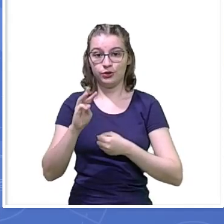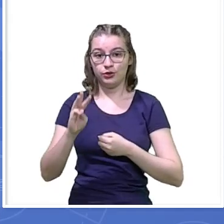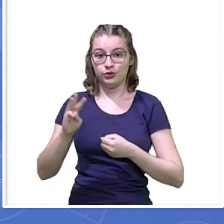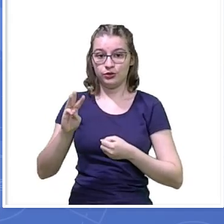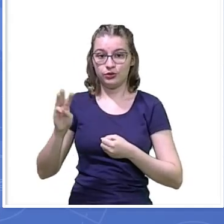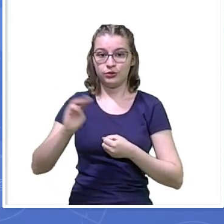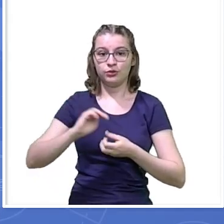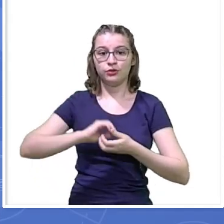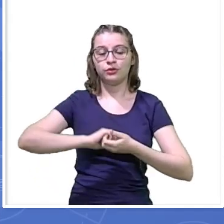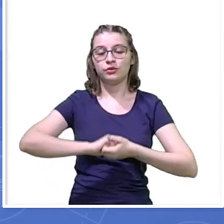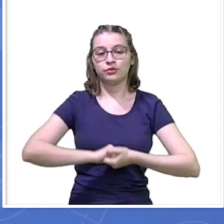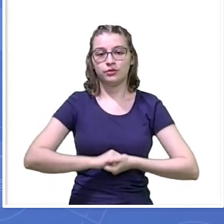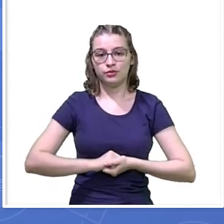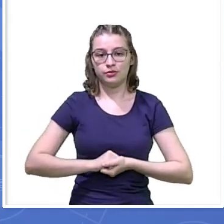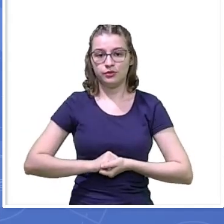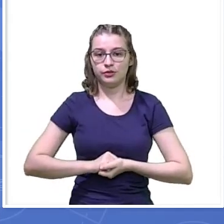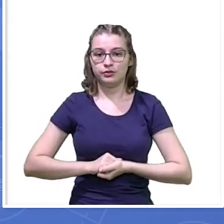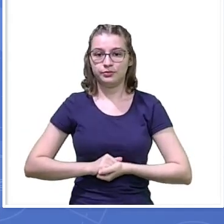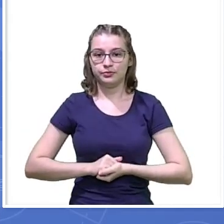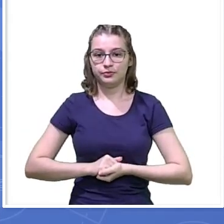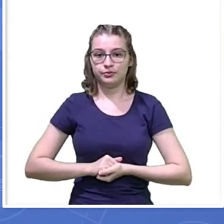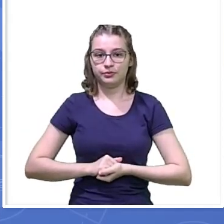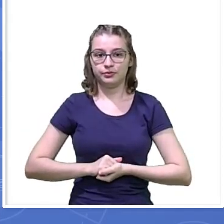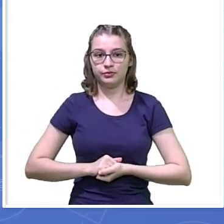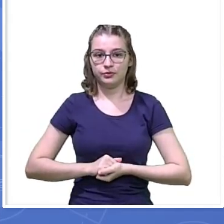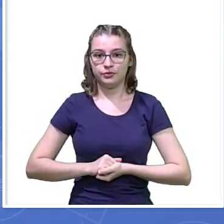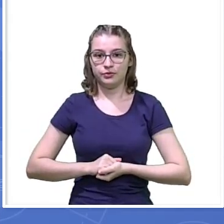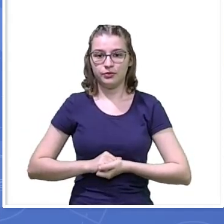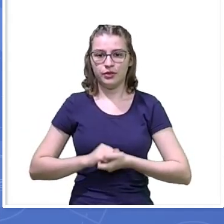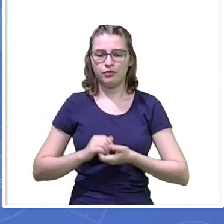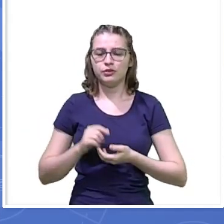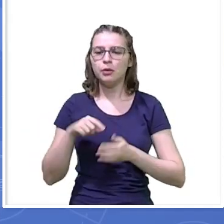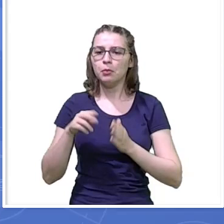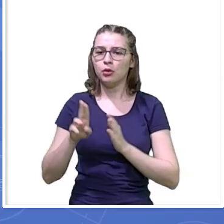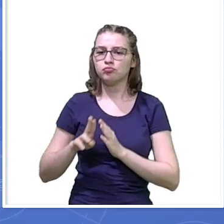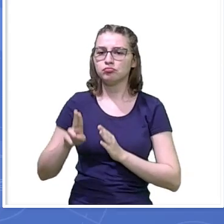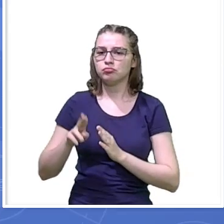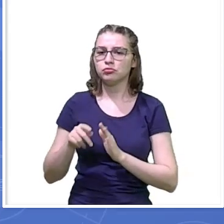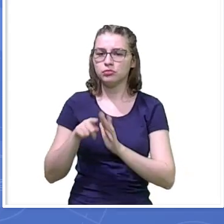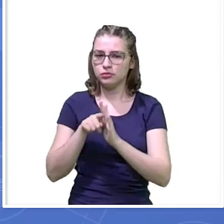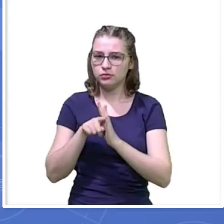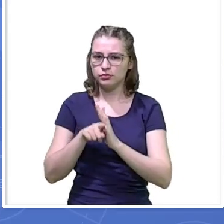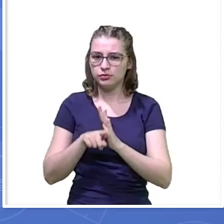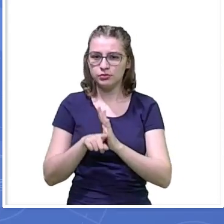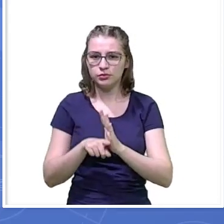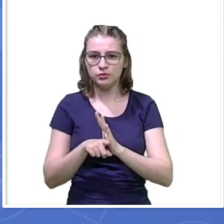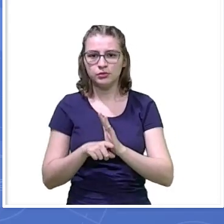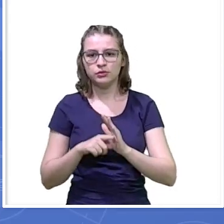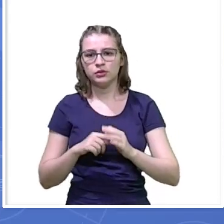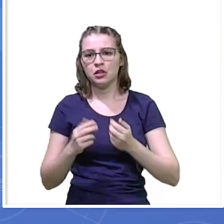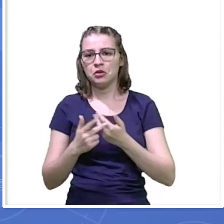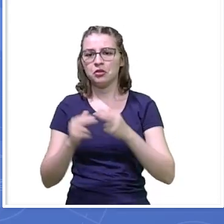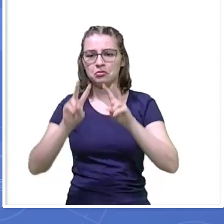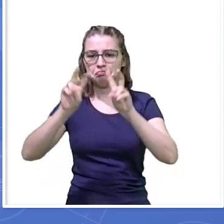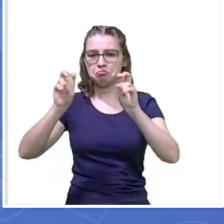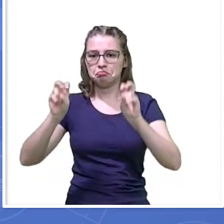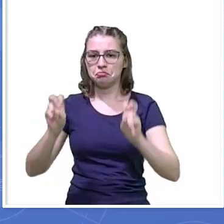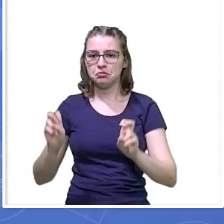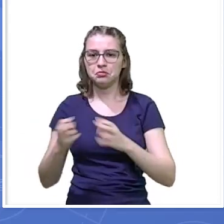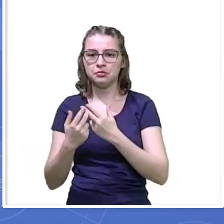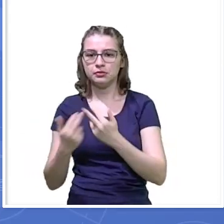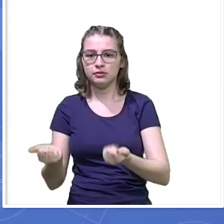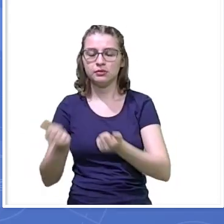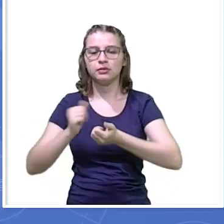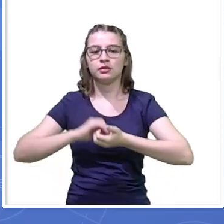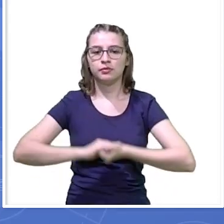Mosaic Education, né? Que tem aí vários recursos, como a gente falou, de vários assuntos, né? A gente